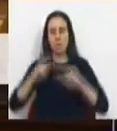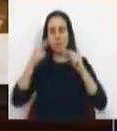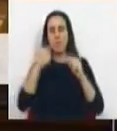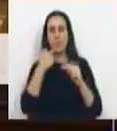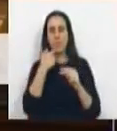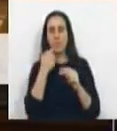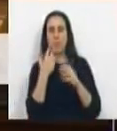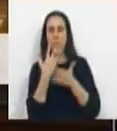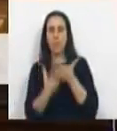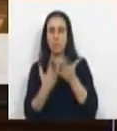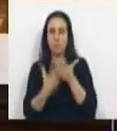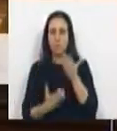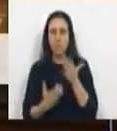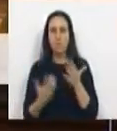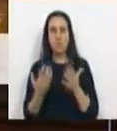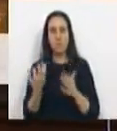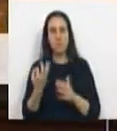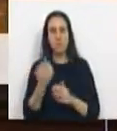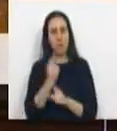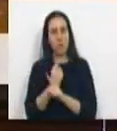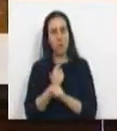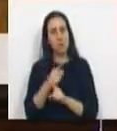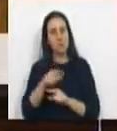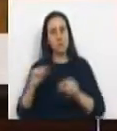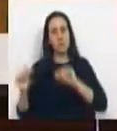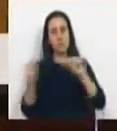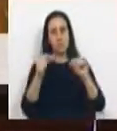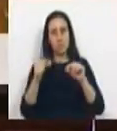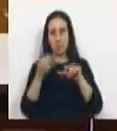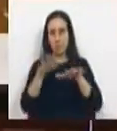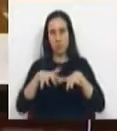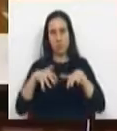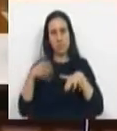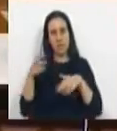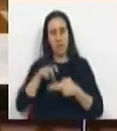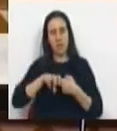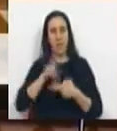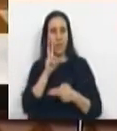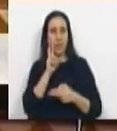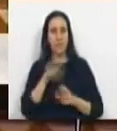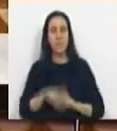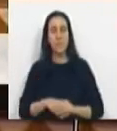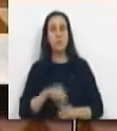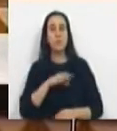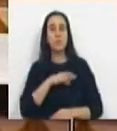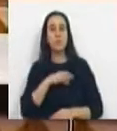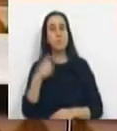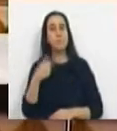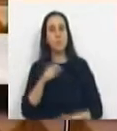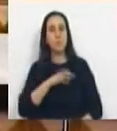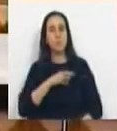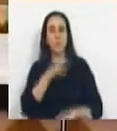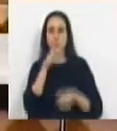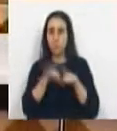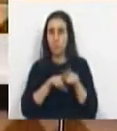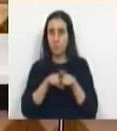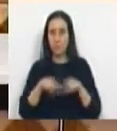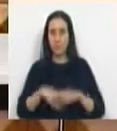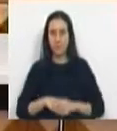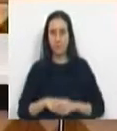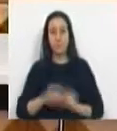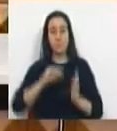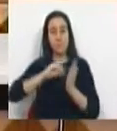produtivas, contributivas e que acompanham aqui esta discussão nas galerias. Senhor Presidente, senhores deputados, esta petição